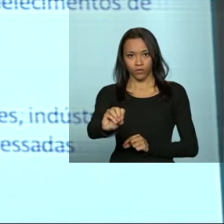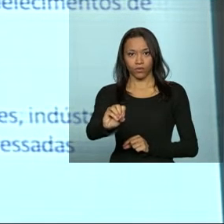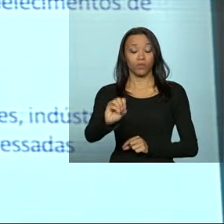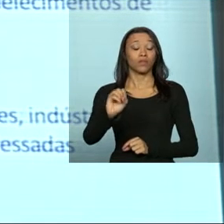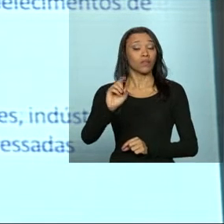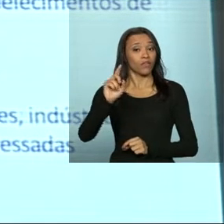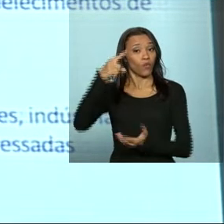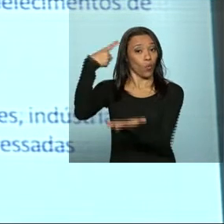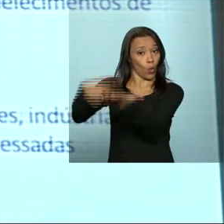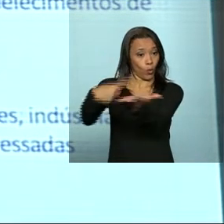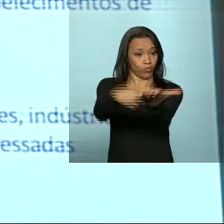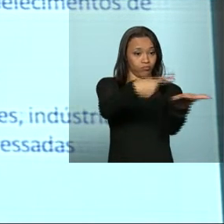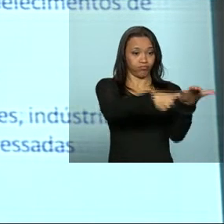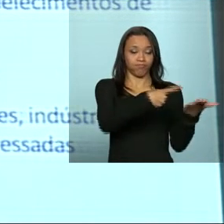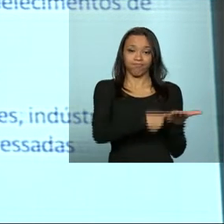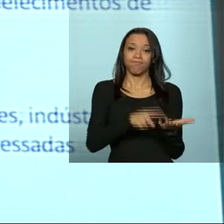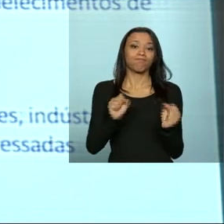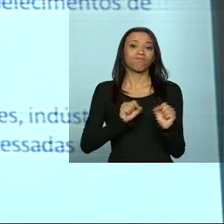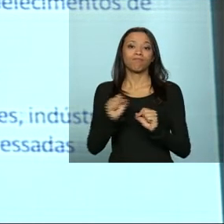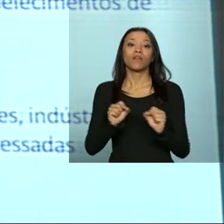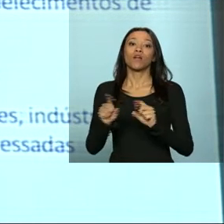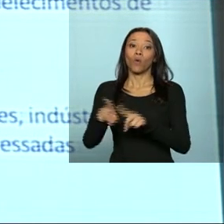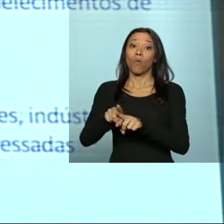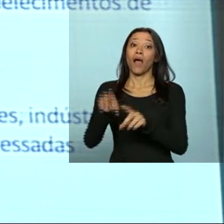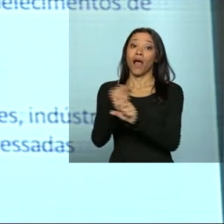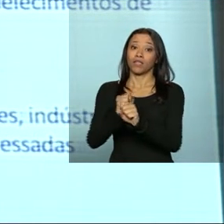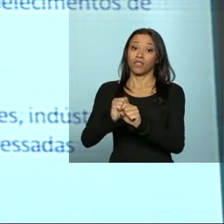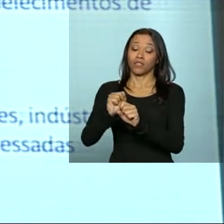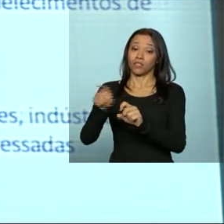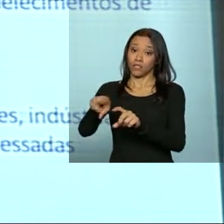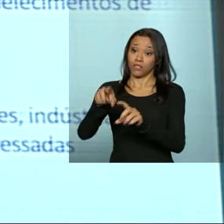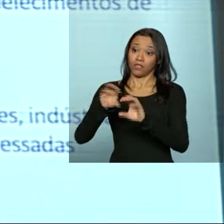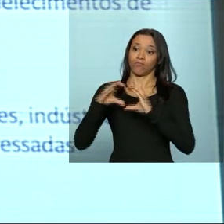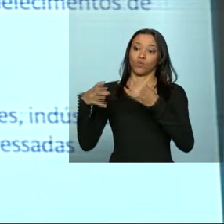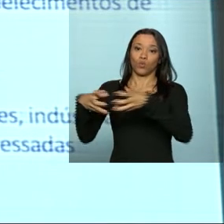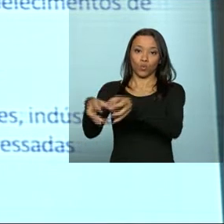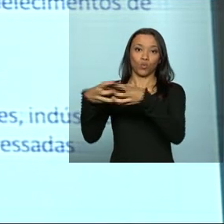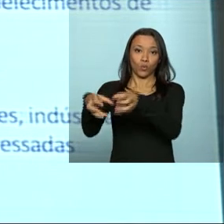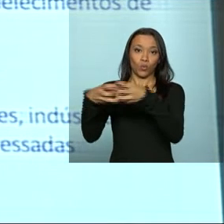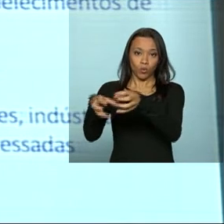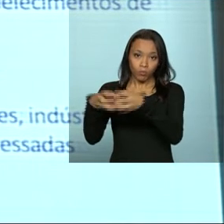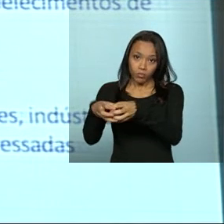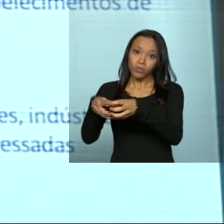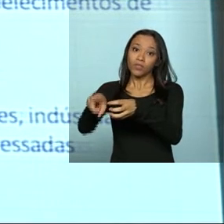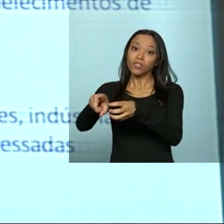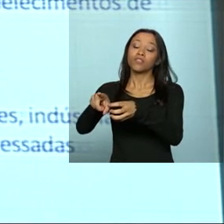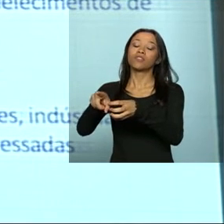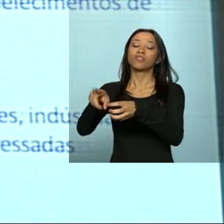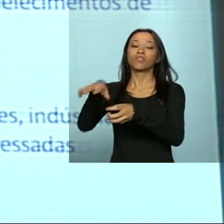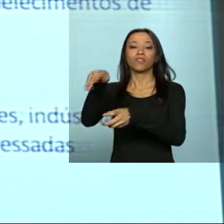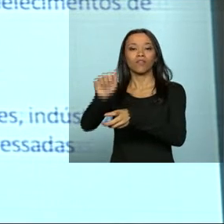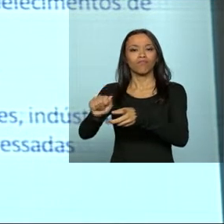acordo de cooperação com a Associação Brasileira da Indústria de Alimentos, e alimentos vendidos em estabelecimentos de